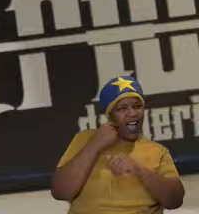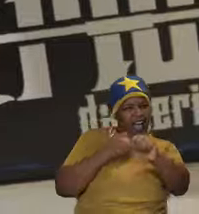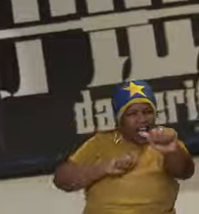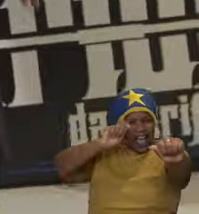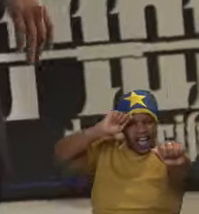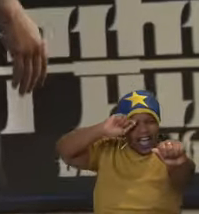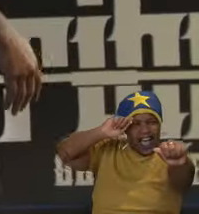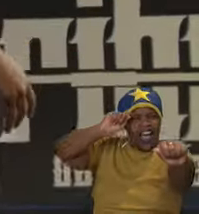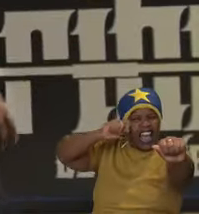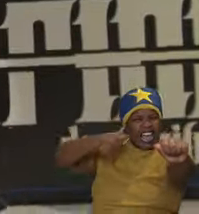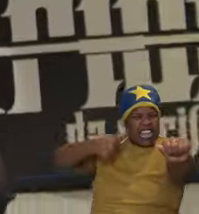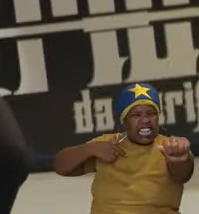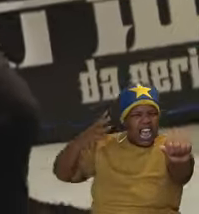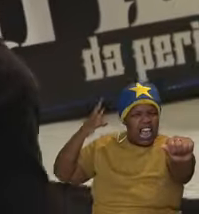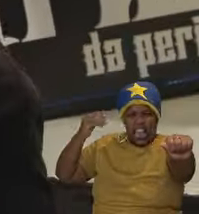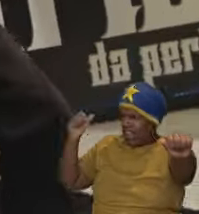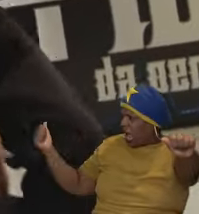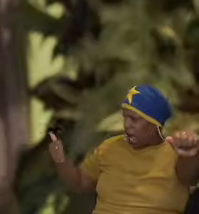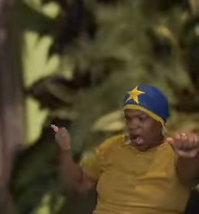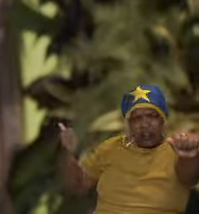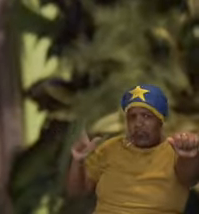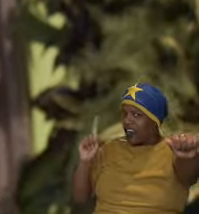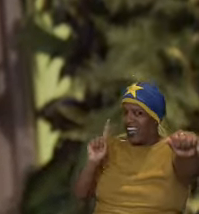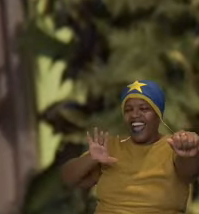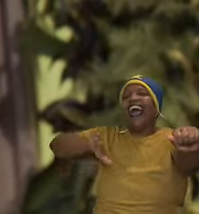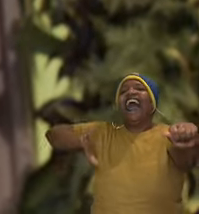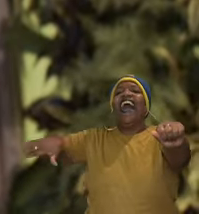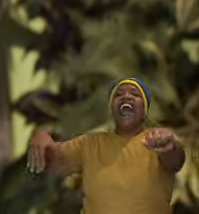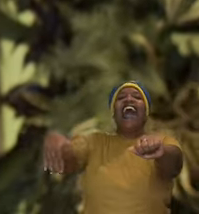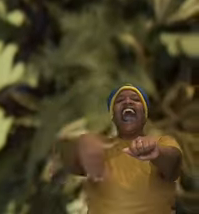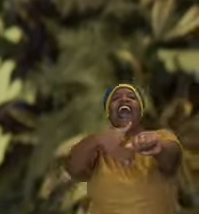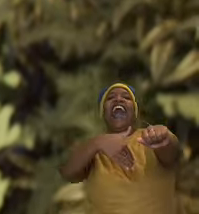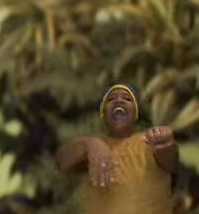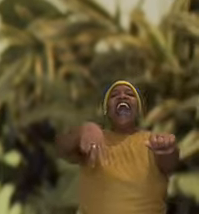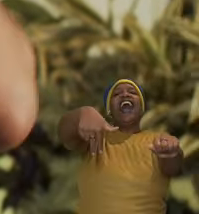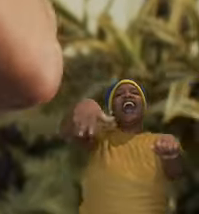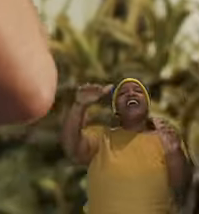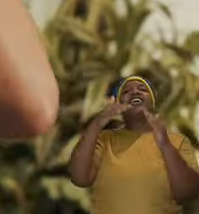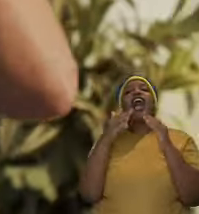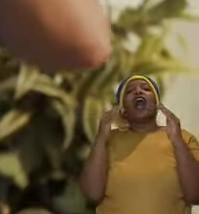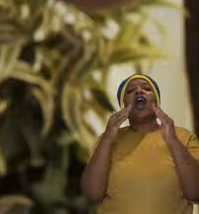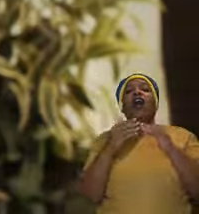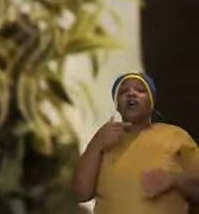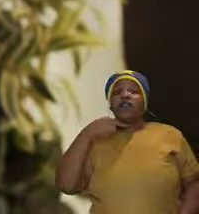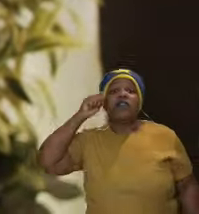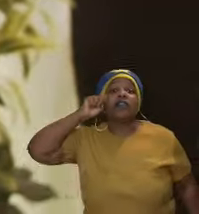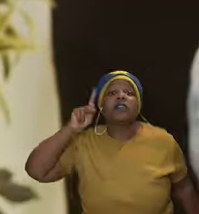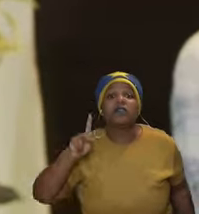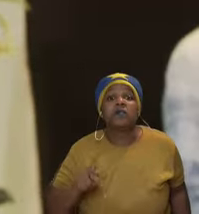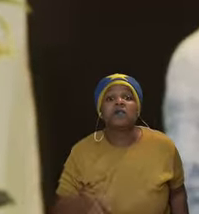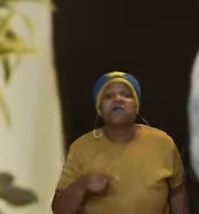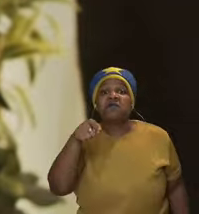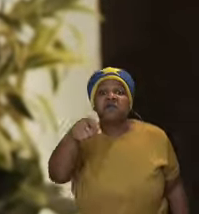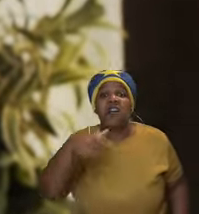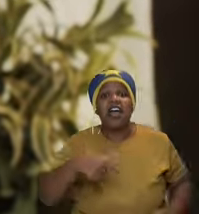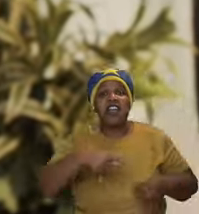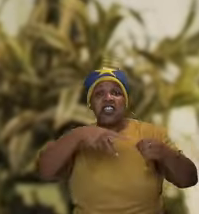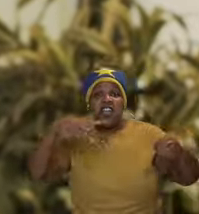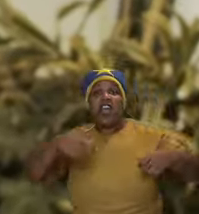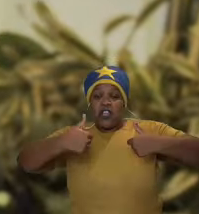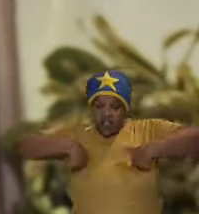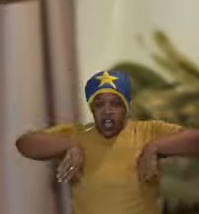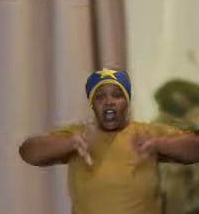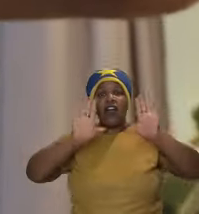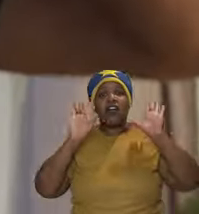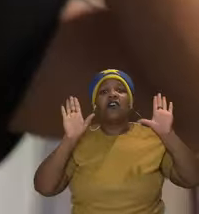malandro, comédia não tem carona no trajeto. Das ruas do Agreste até minha cola, sempre esperto. No Melan na quebrada, nós de